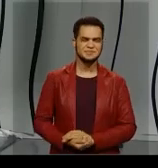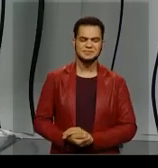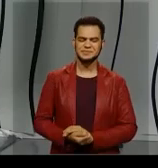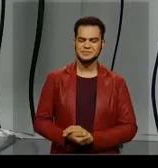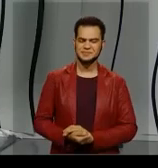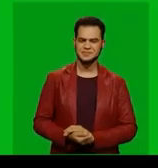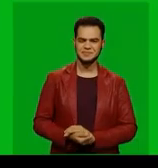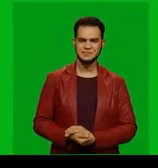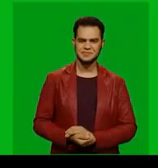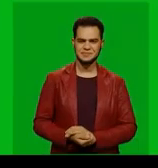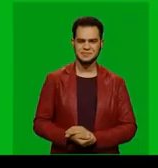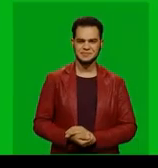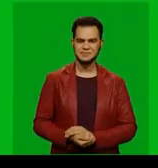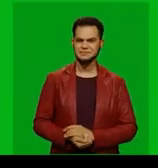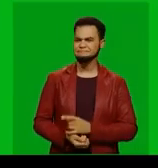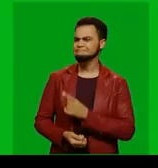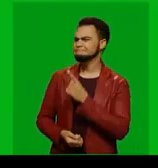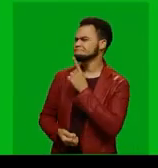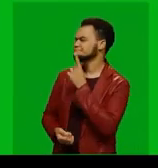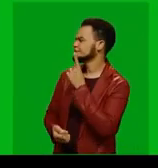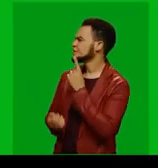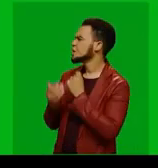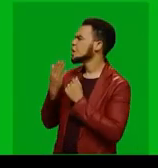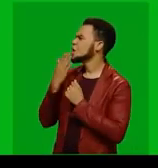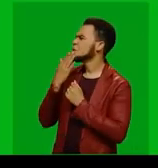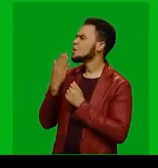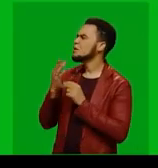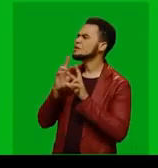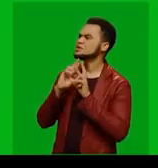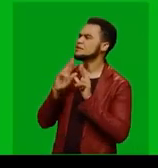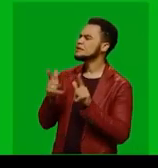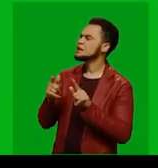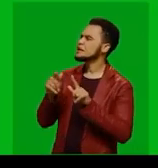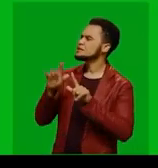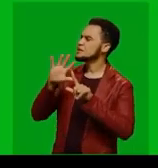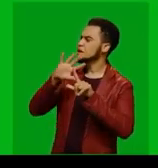Qual a diferença entre charge e cartoon?